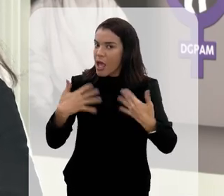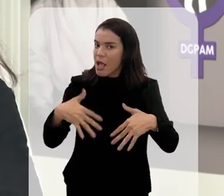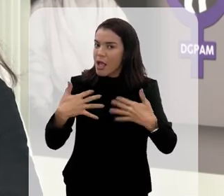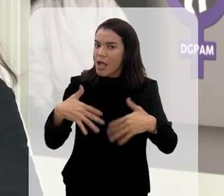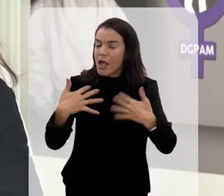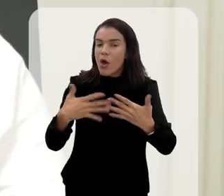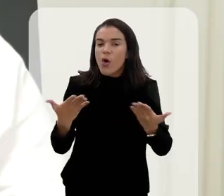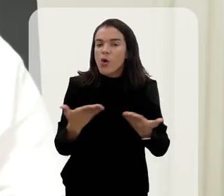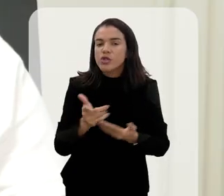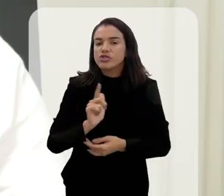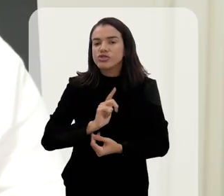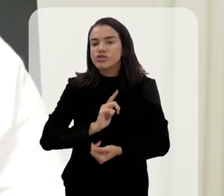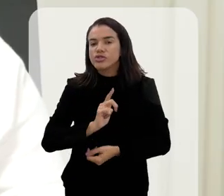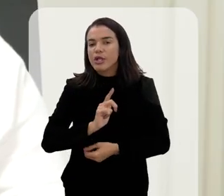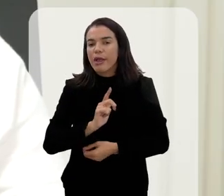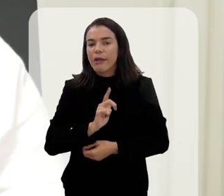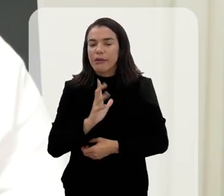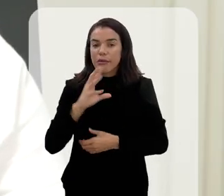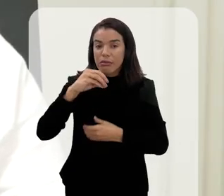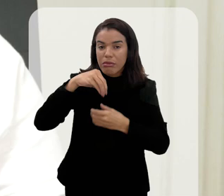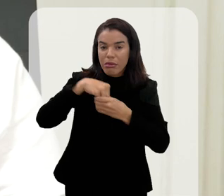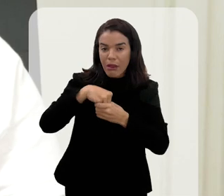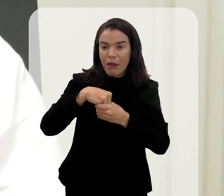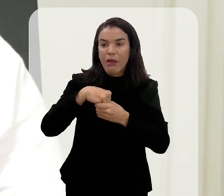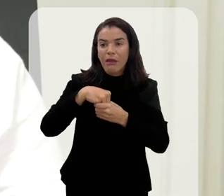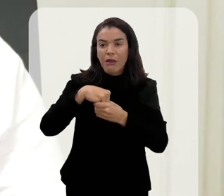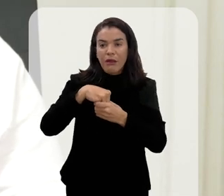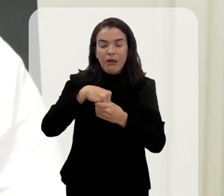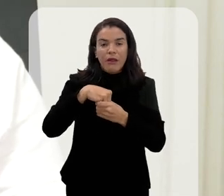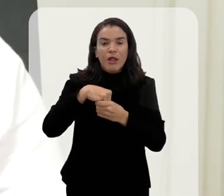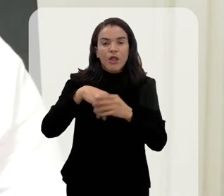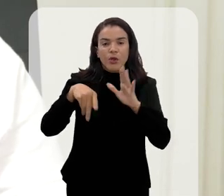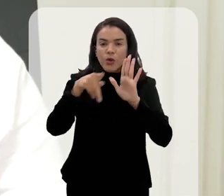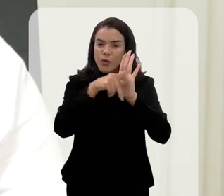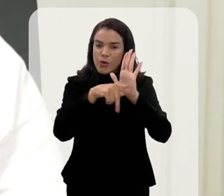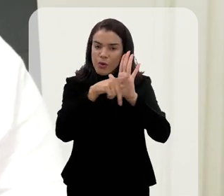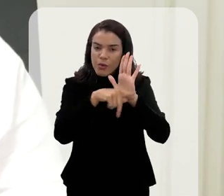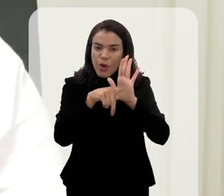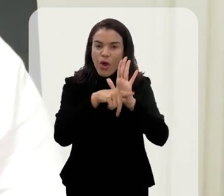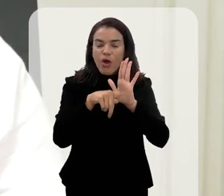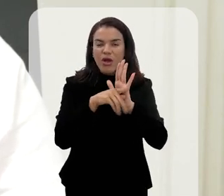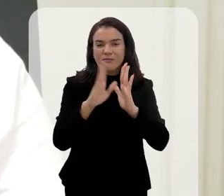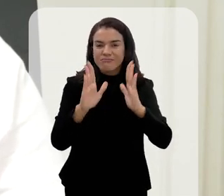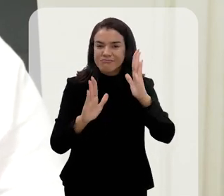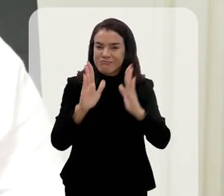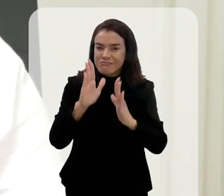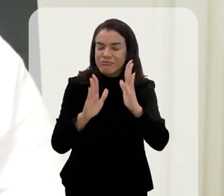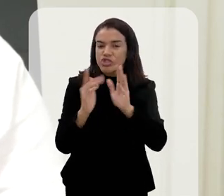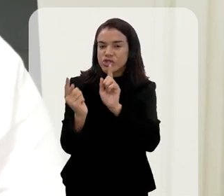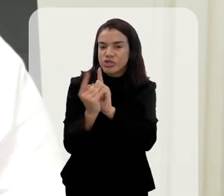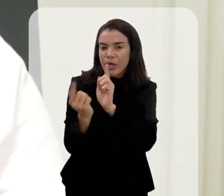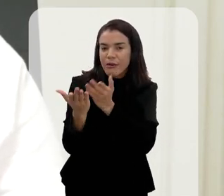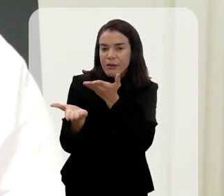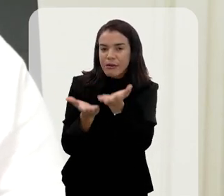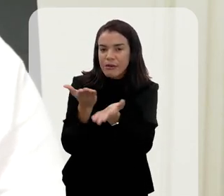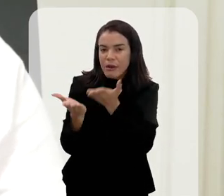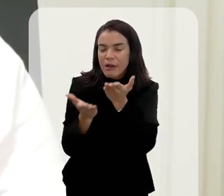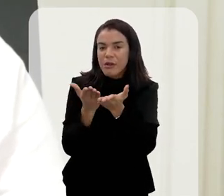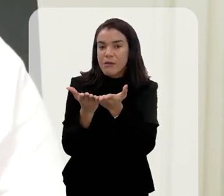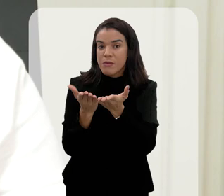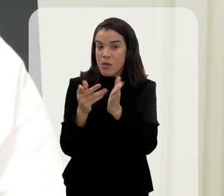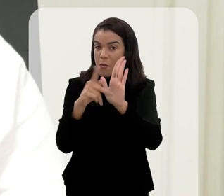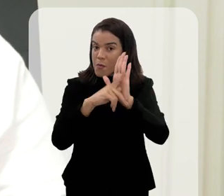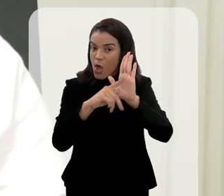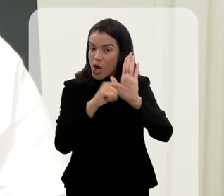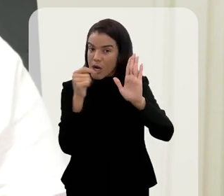a procura é bem grande. A gente tem hoje, dentro do nosso, do nosso programa, né, da nossa previsão de atendimento,